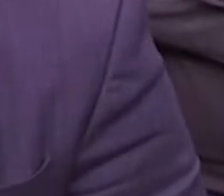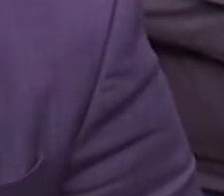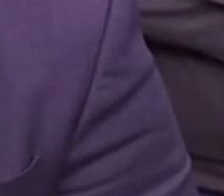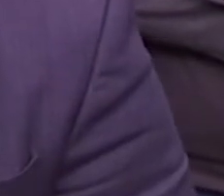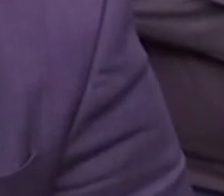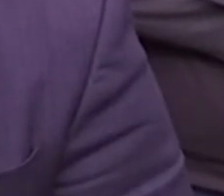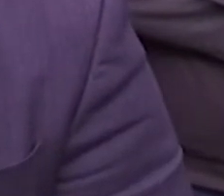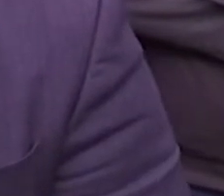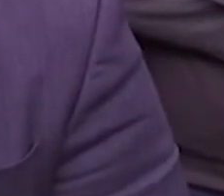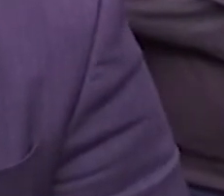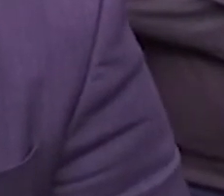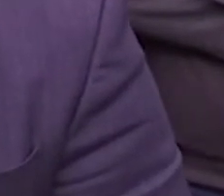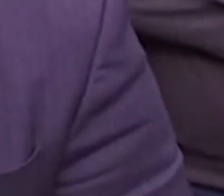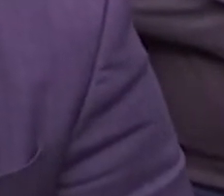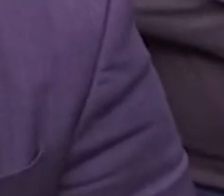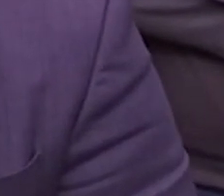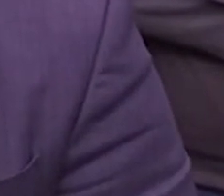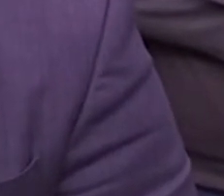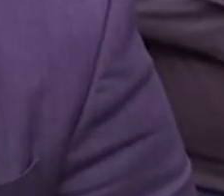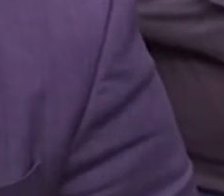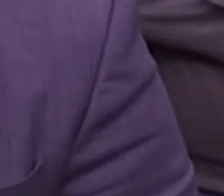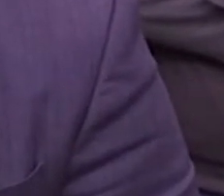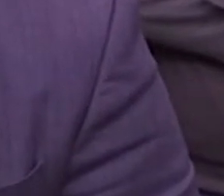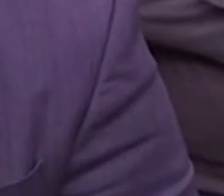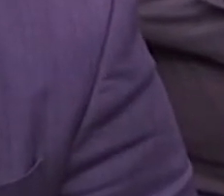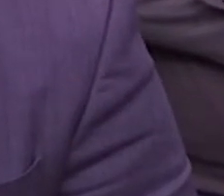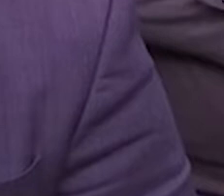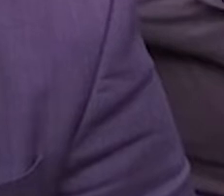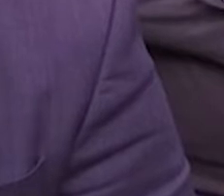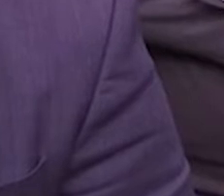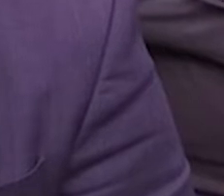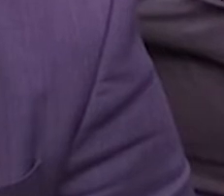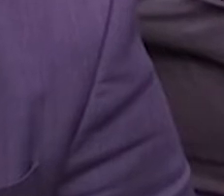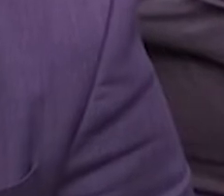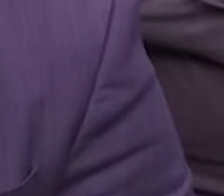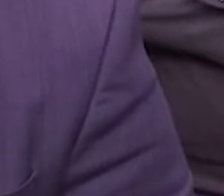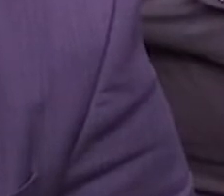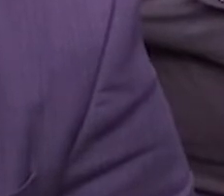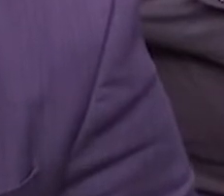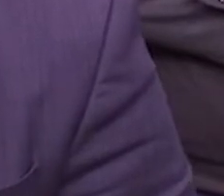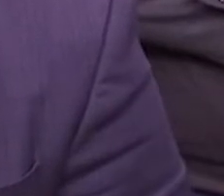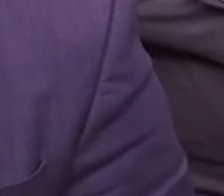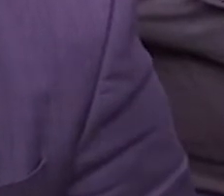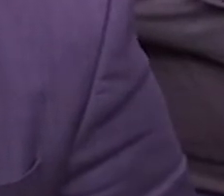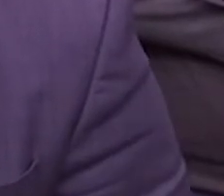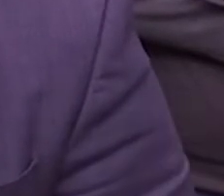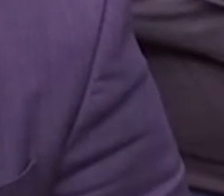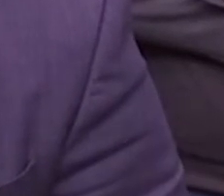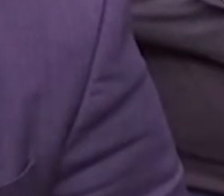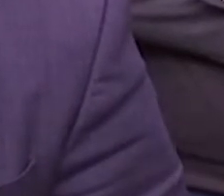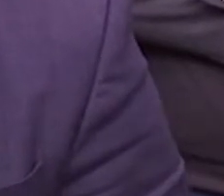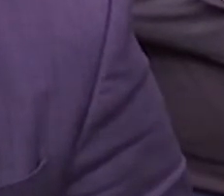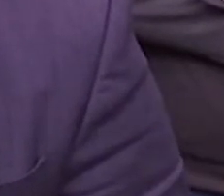em direção a Lisboa, eliminando assim umas centenas de toneladas de CO2 que todos os anos são